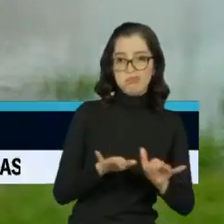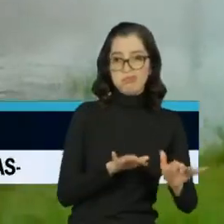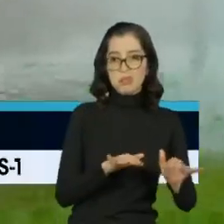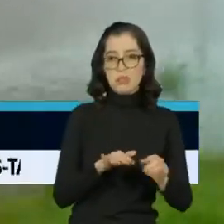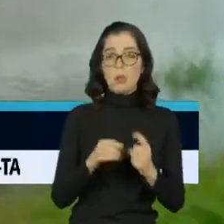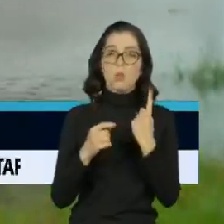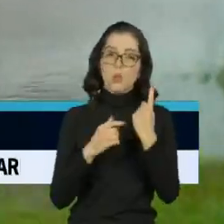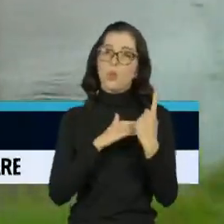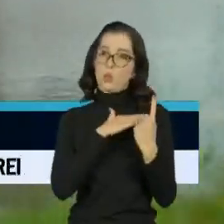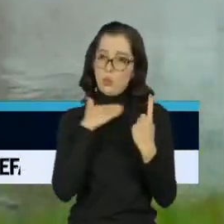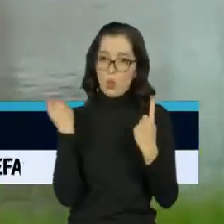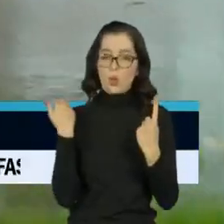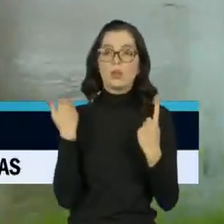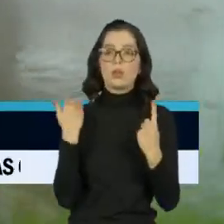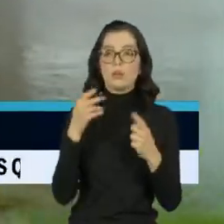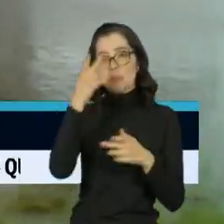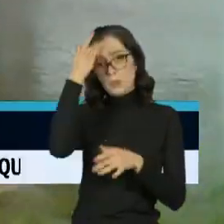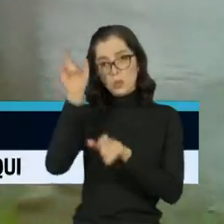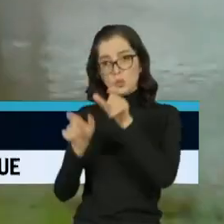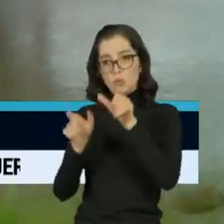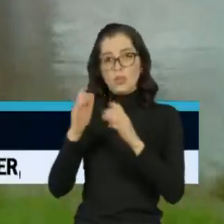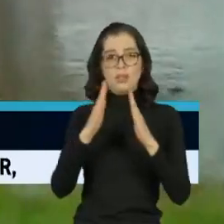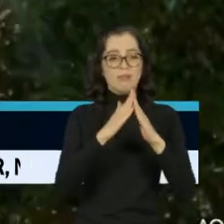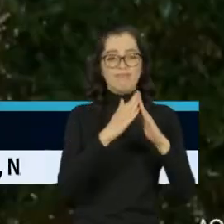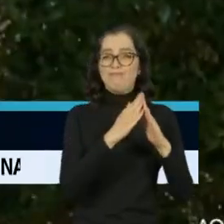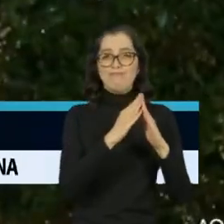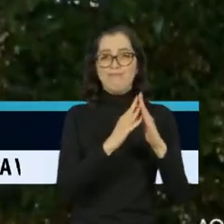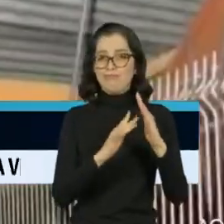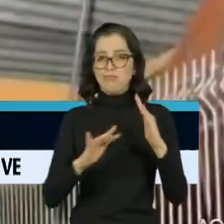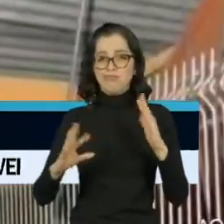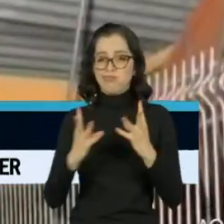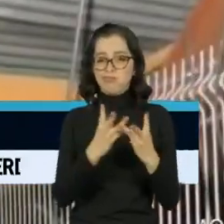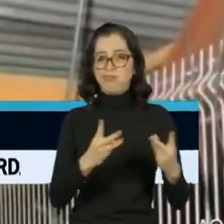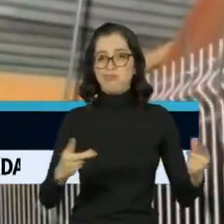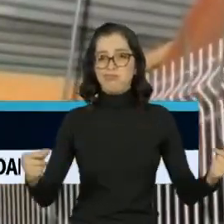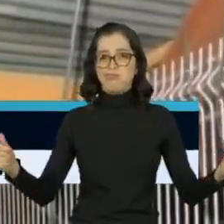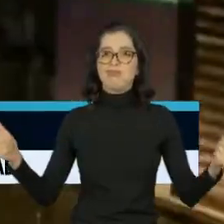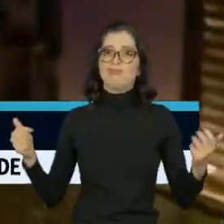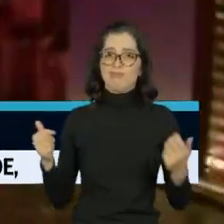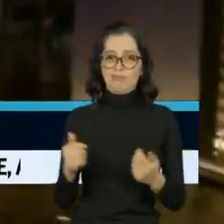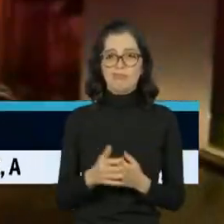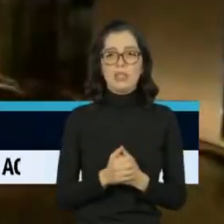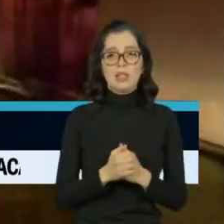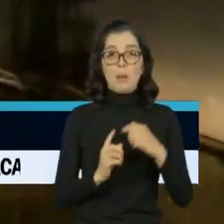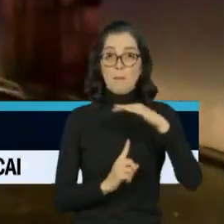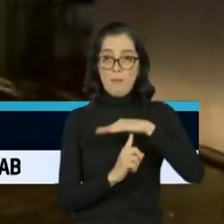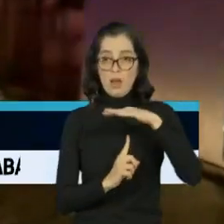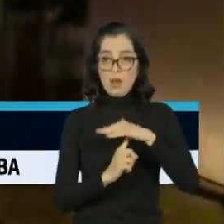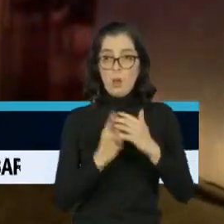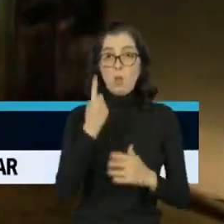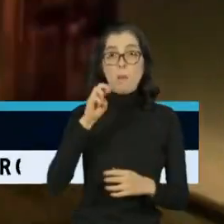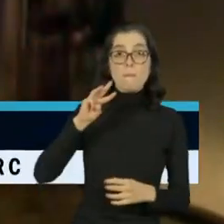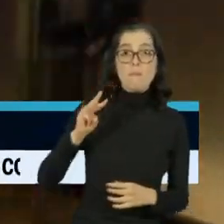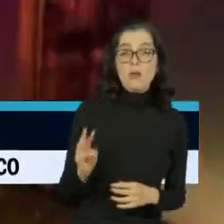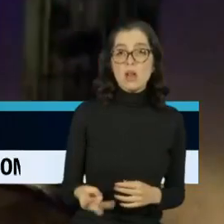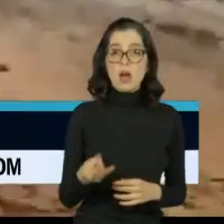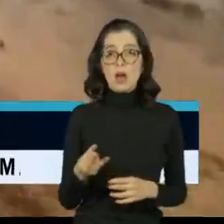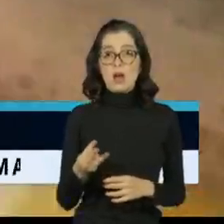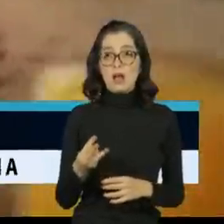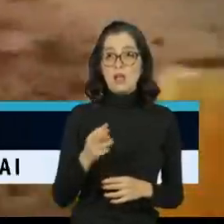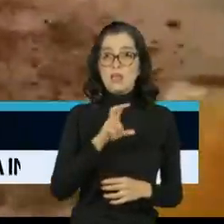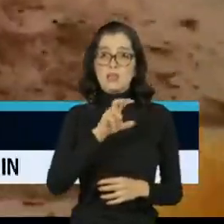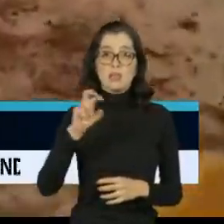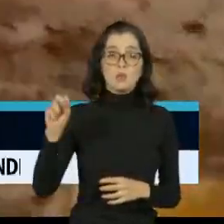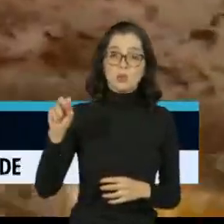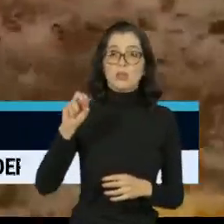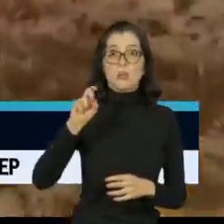há desabrigados na região metropolitana de Porto Alegre. No Paraná, 1.200.000 casas ficaram sem luz.